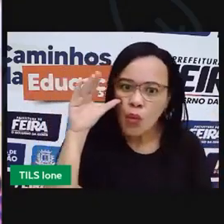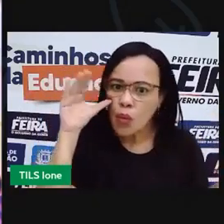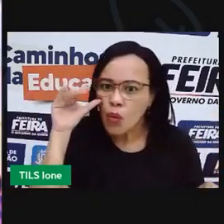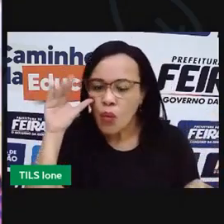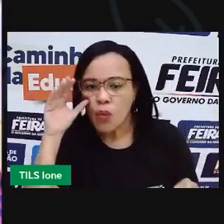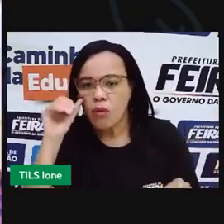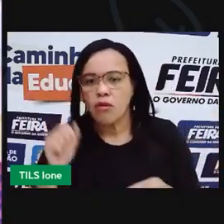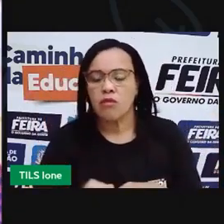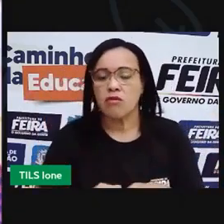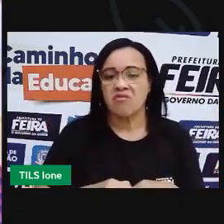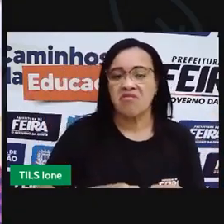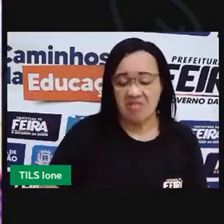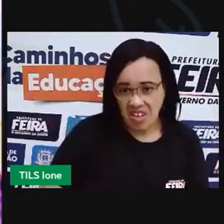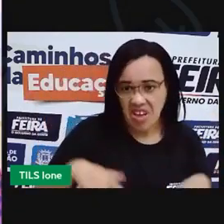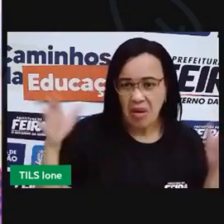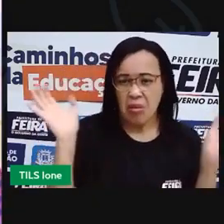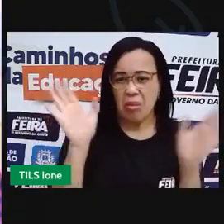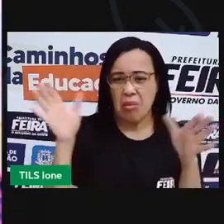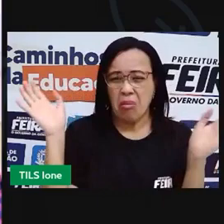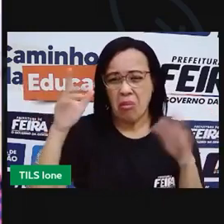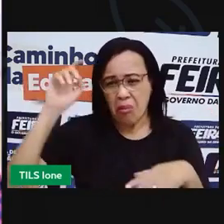Veio o urubu,